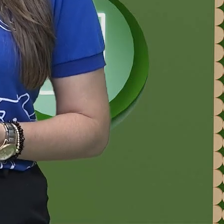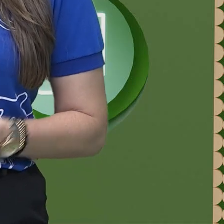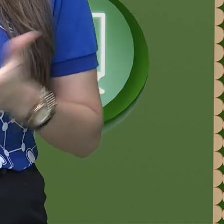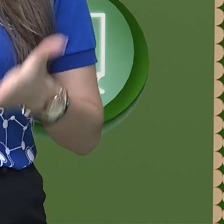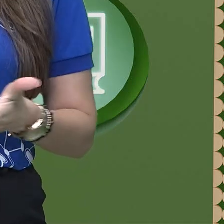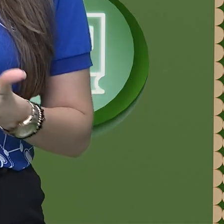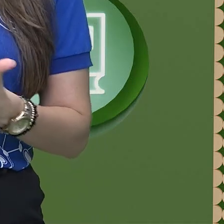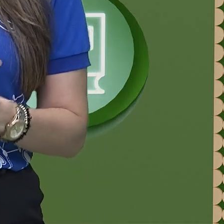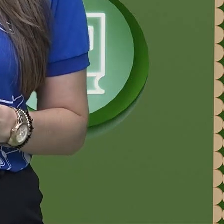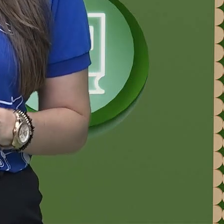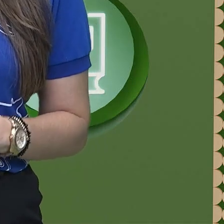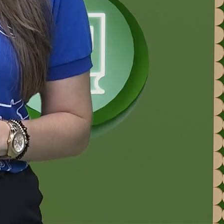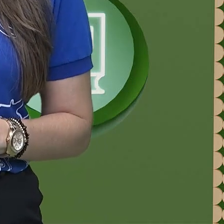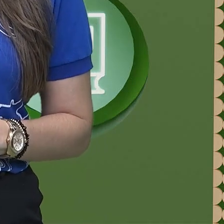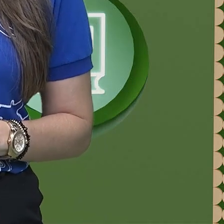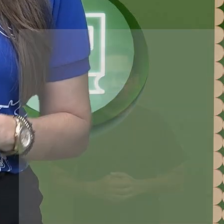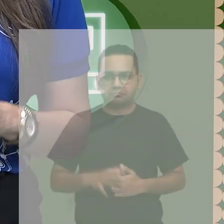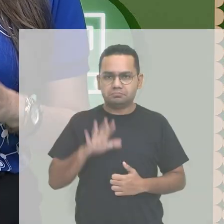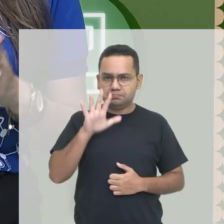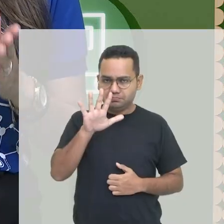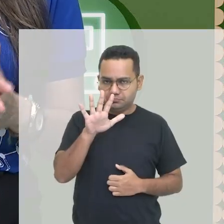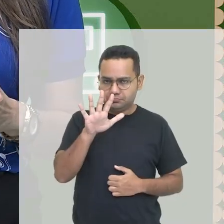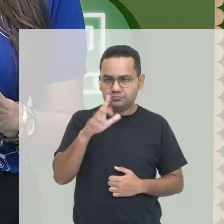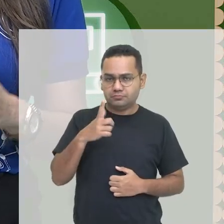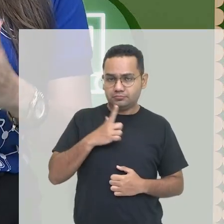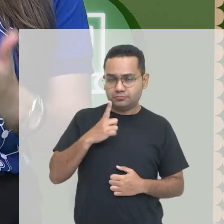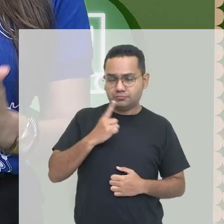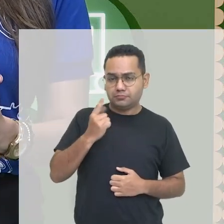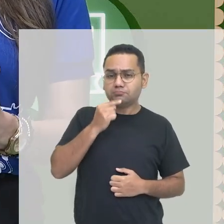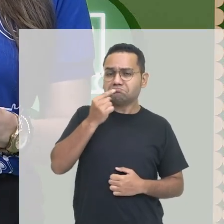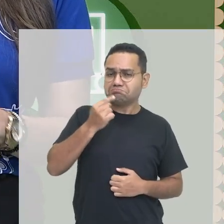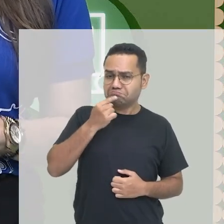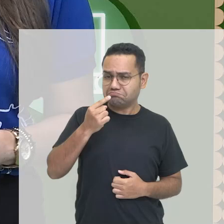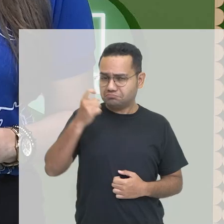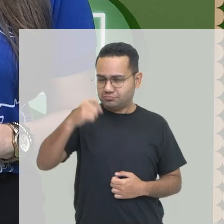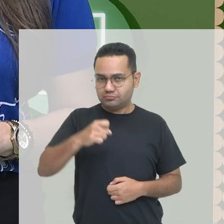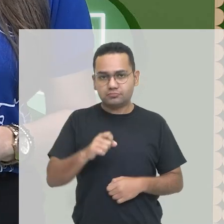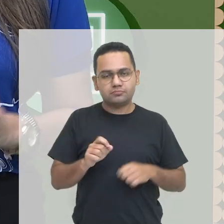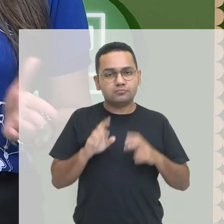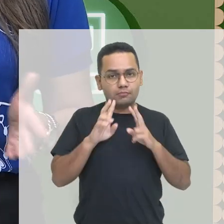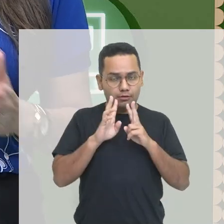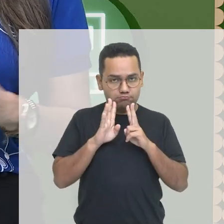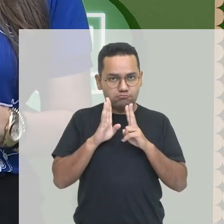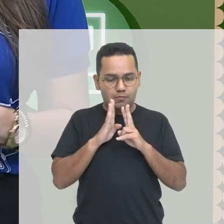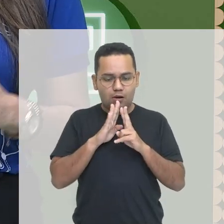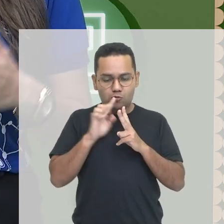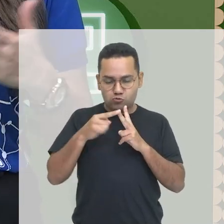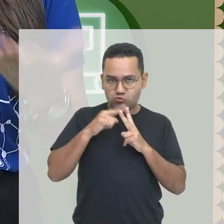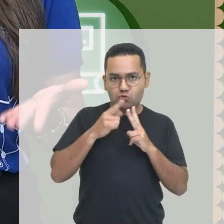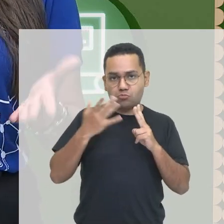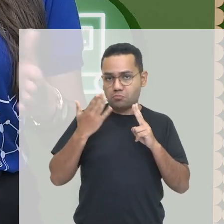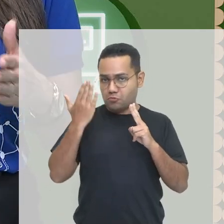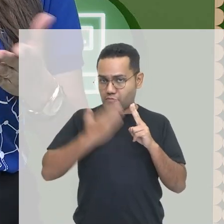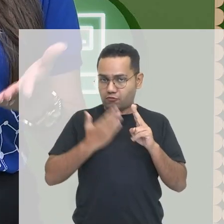Porque tudo bem, eles conseguiram comprovar o que Oparin e Haldane falaram, né? O que